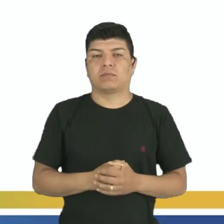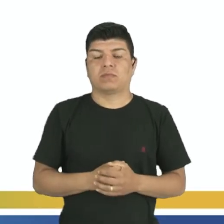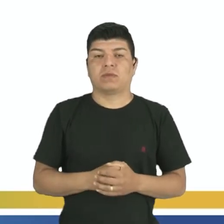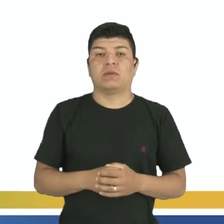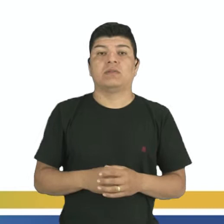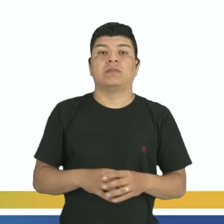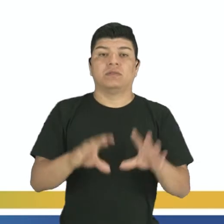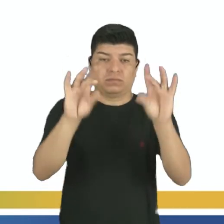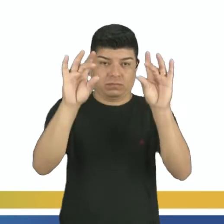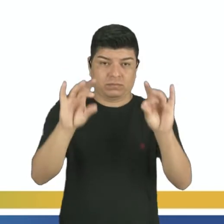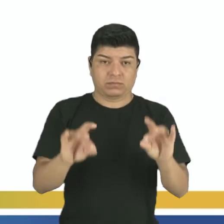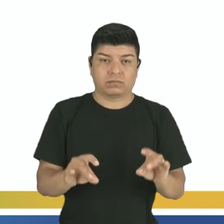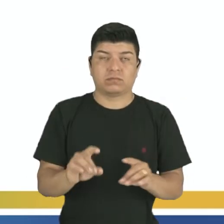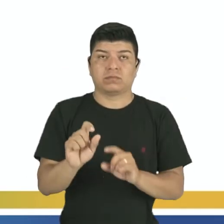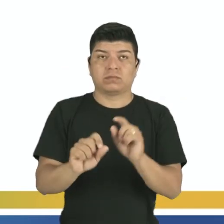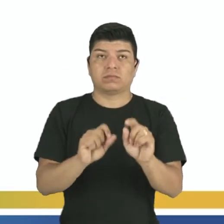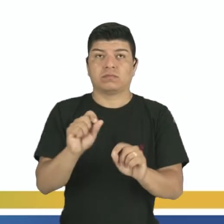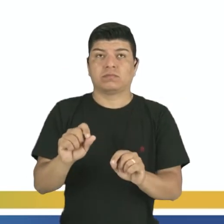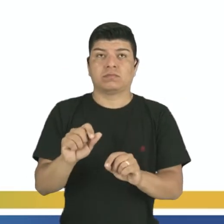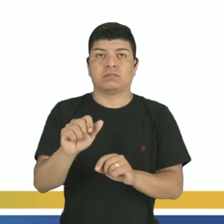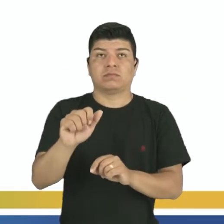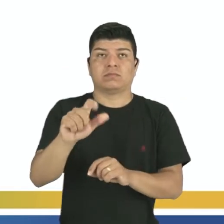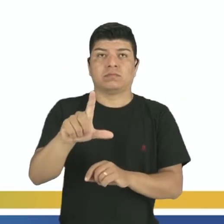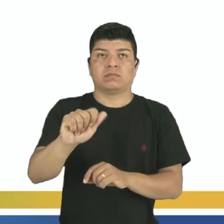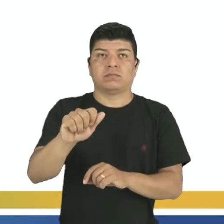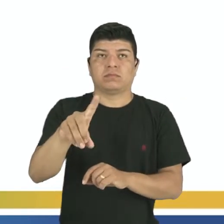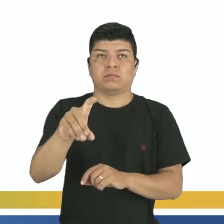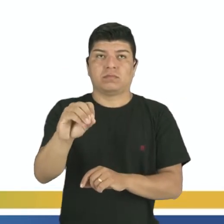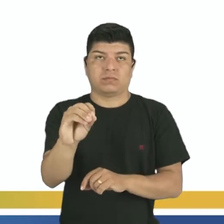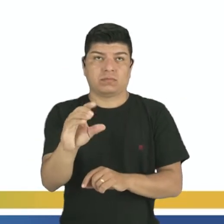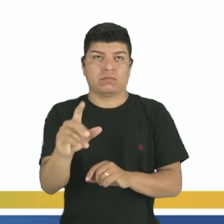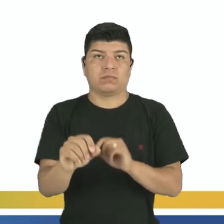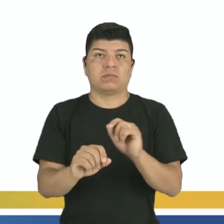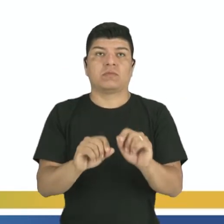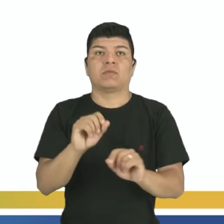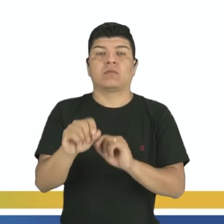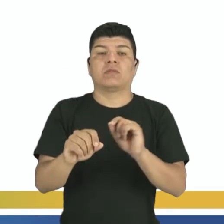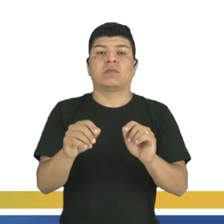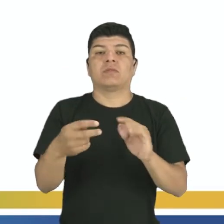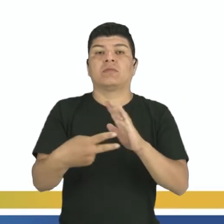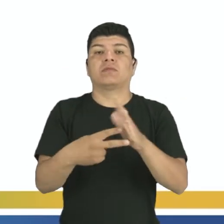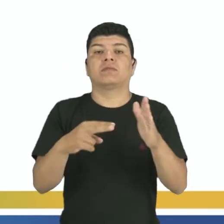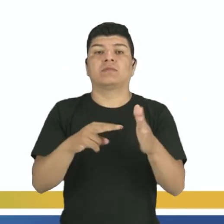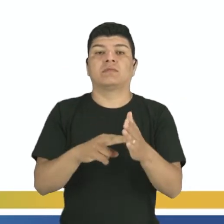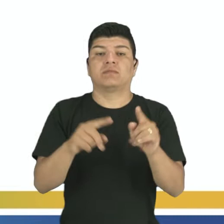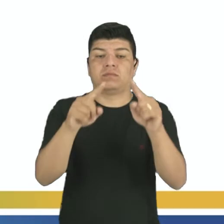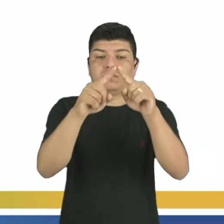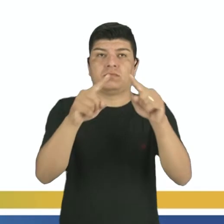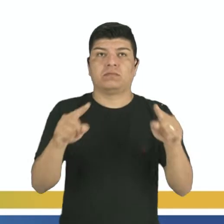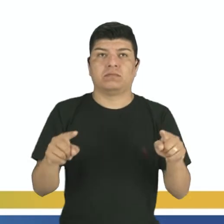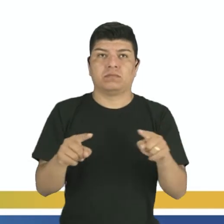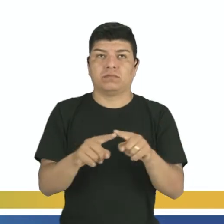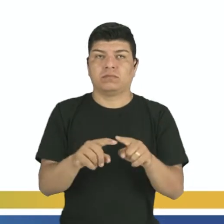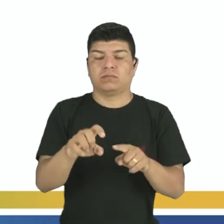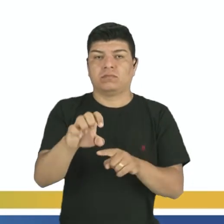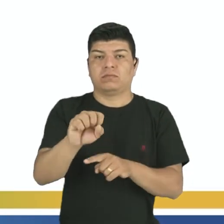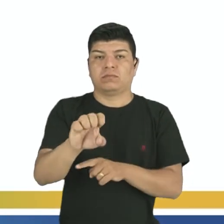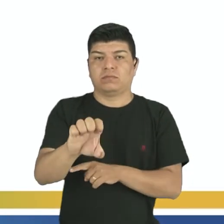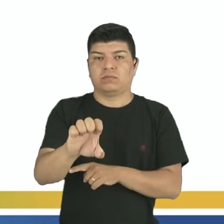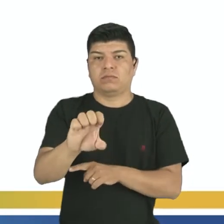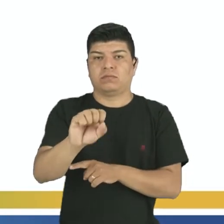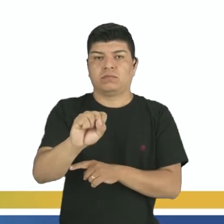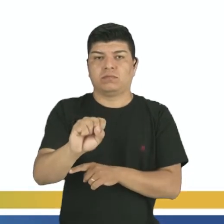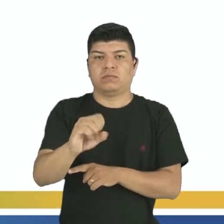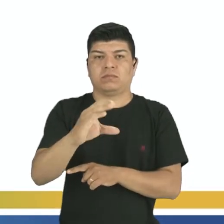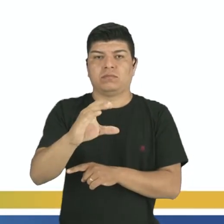Classificação quanto aos lados. O que é um triângulo escaleno? Triângulo que possui todos os lados com